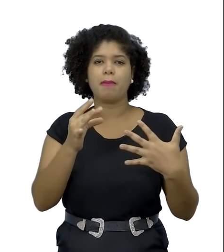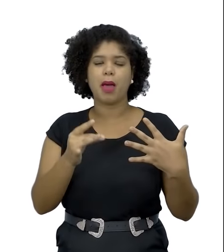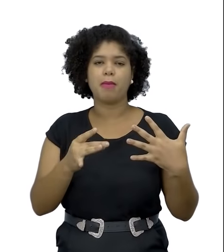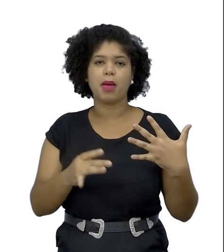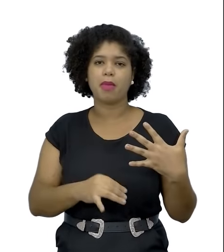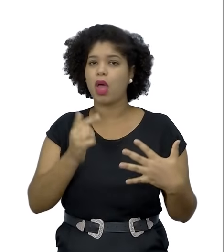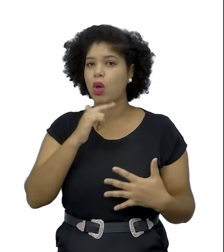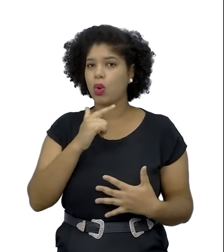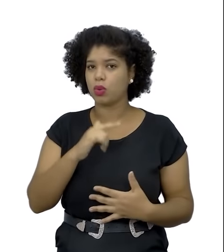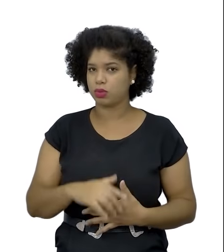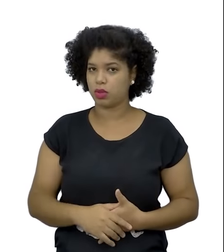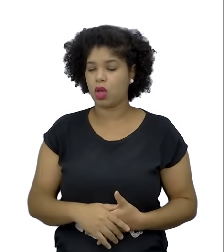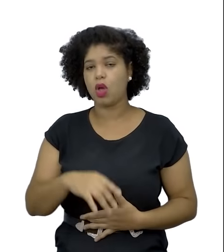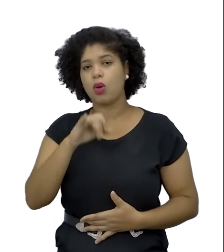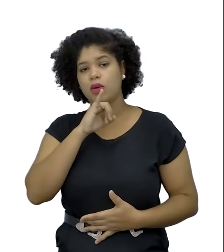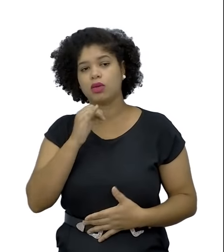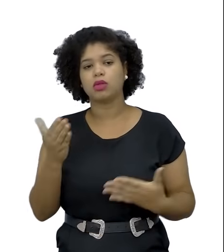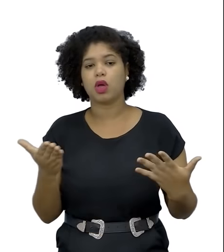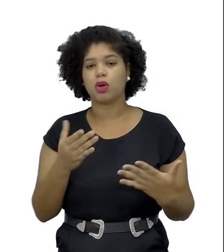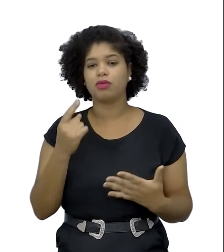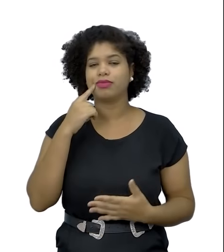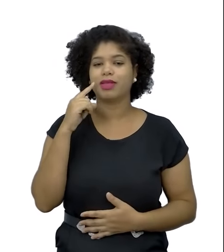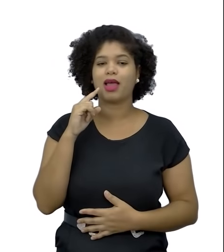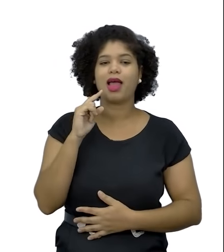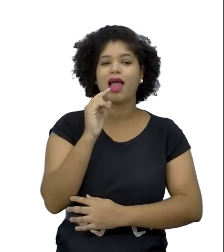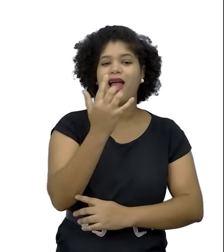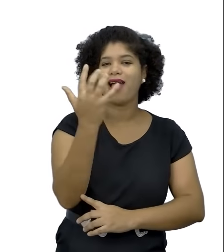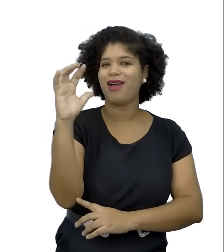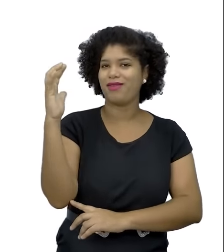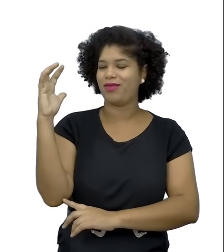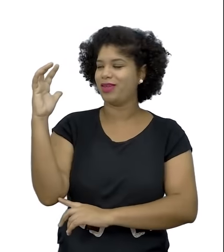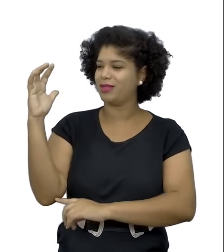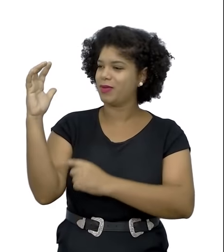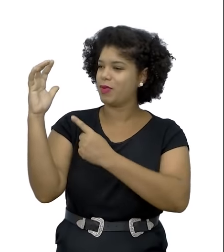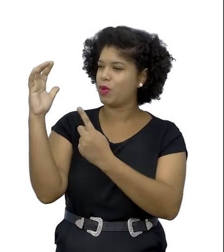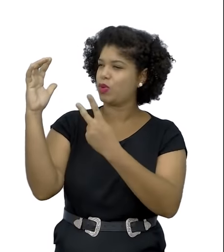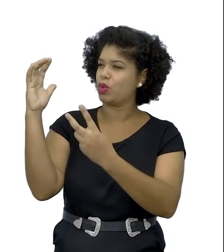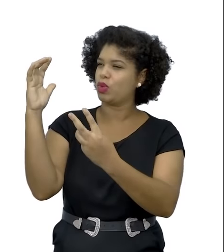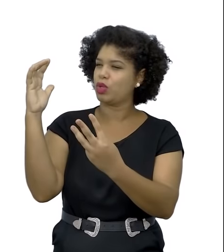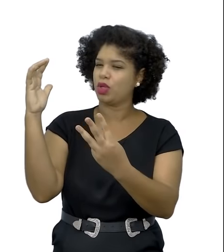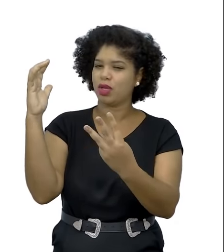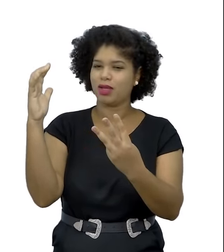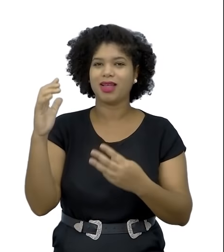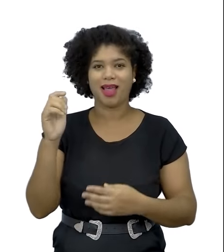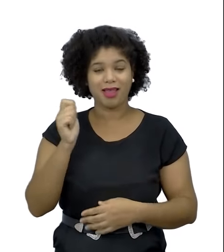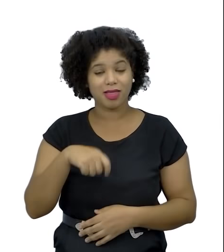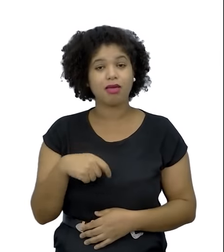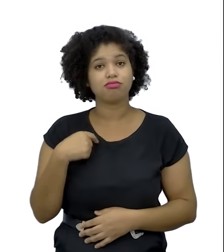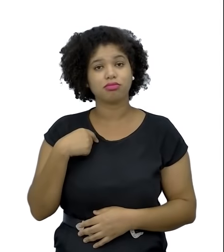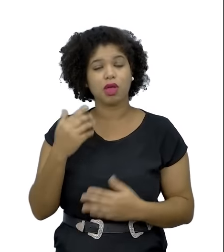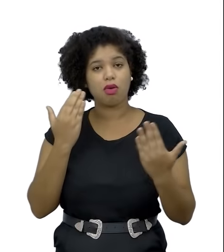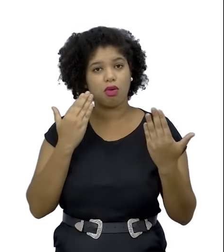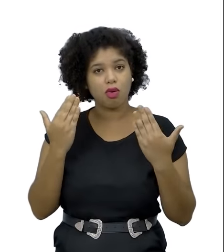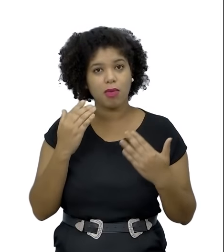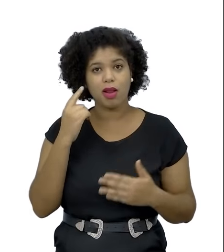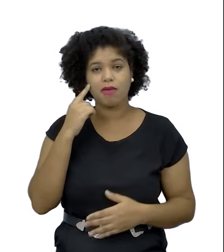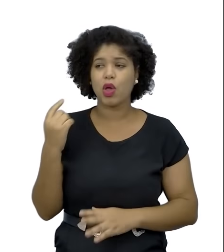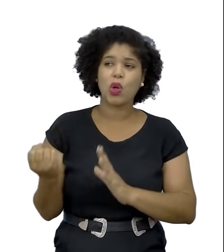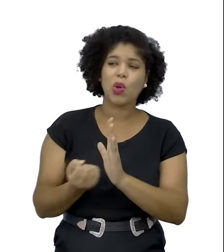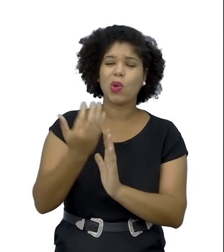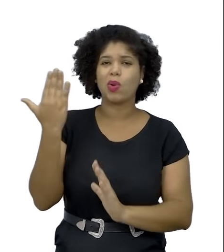coleção, neste caso, árvores, para que possam comparar a coleção que tem mais e a coleção que